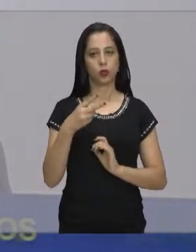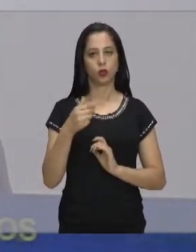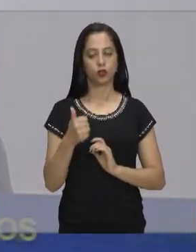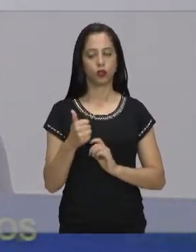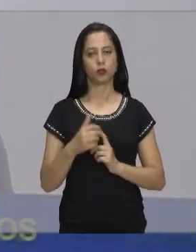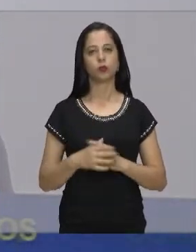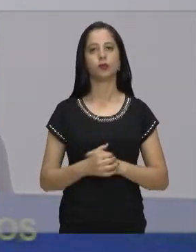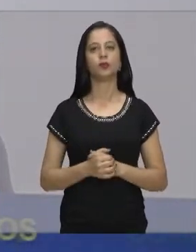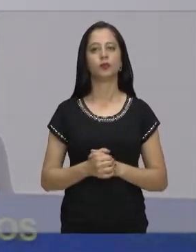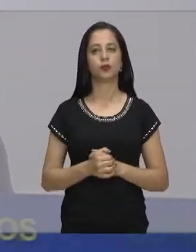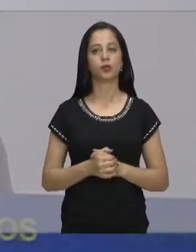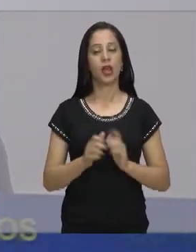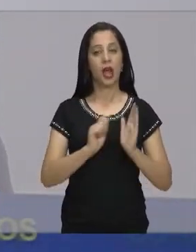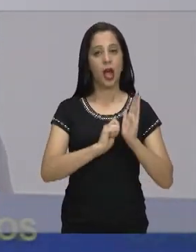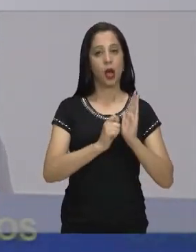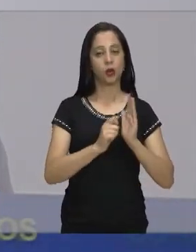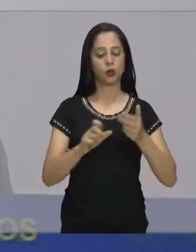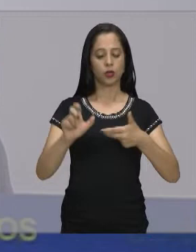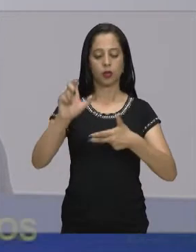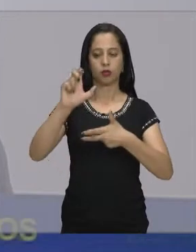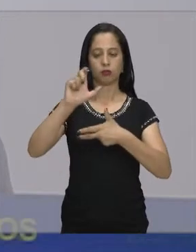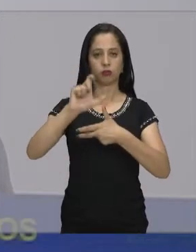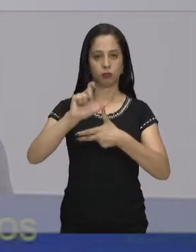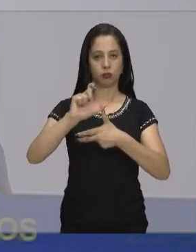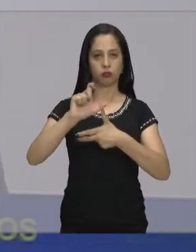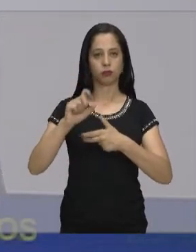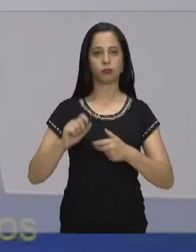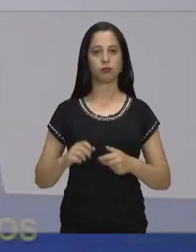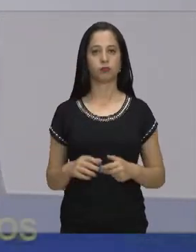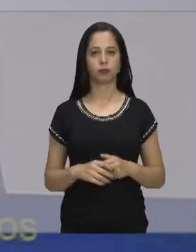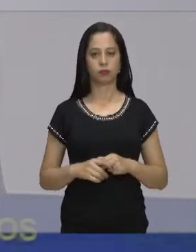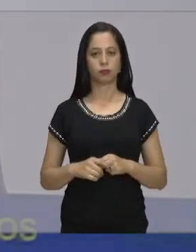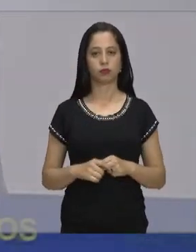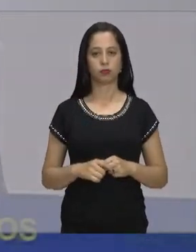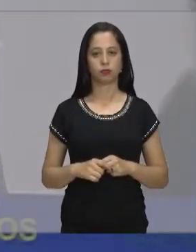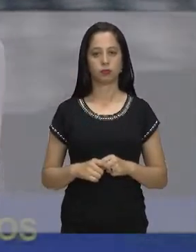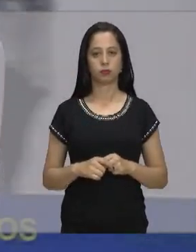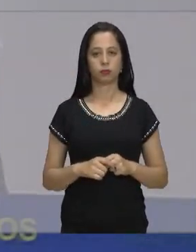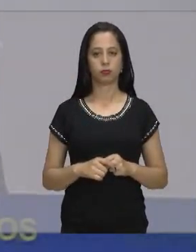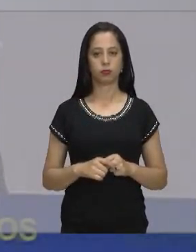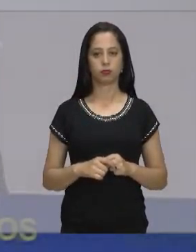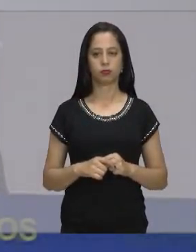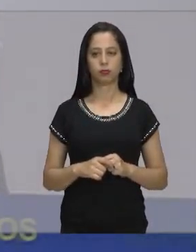635/2021, de autoria do Poder Executivo.